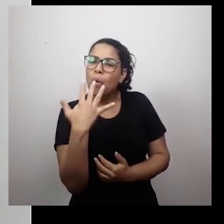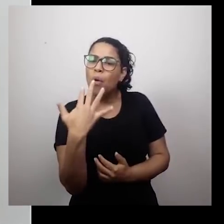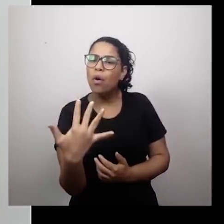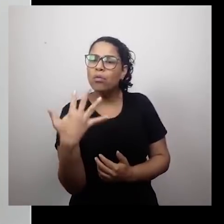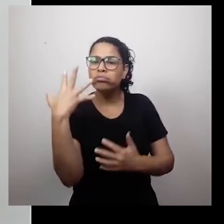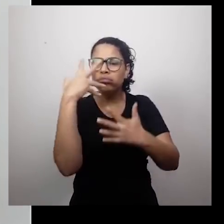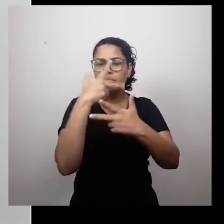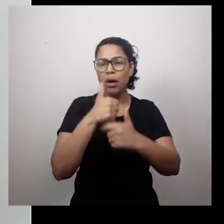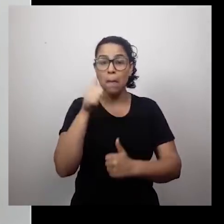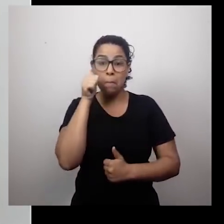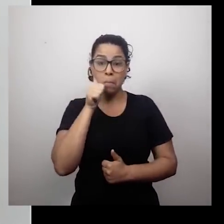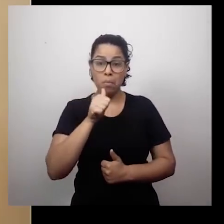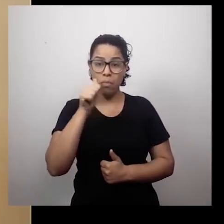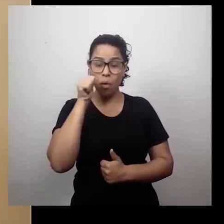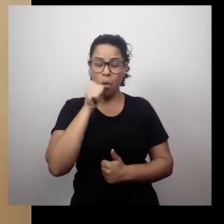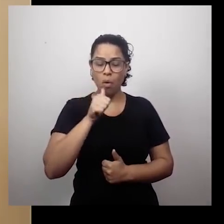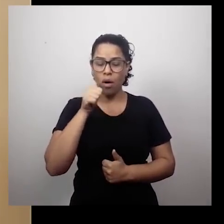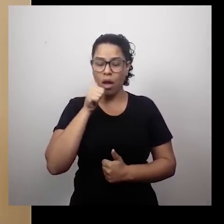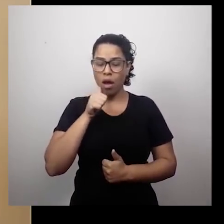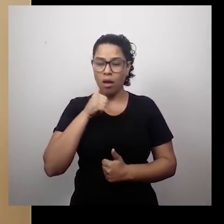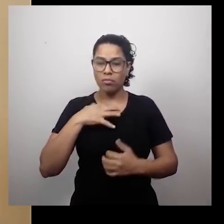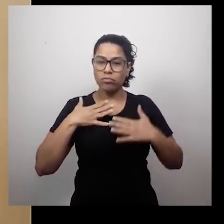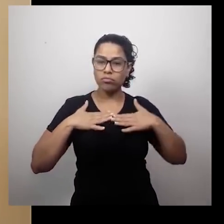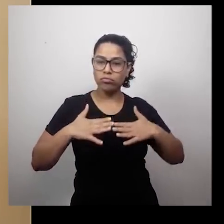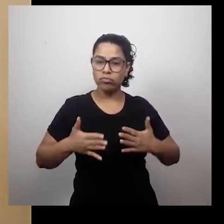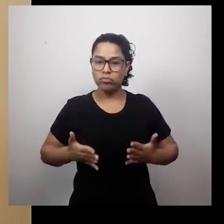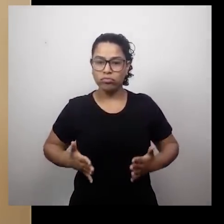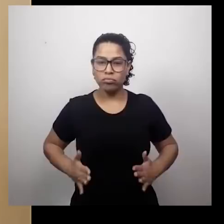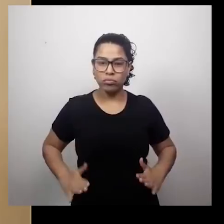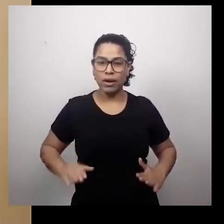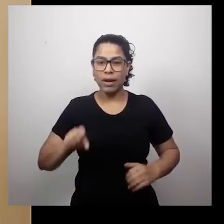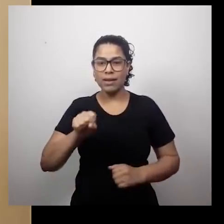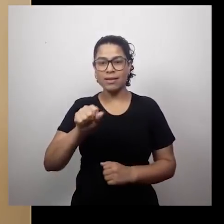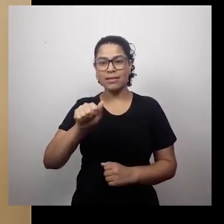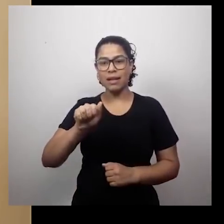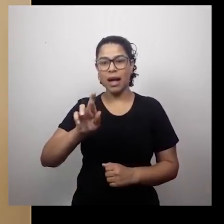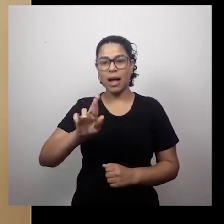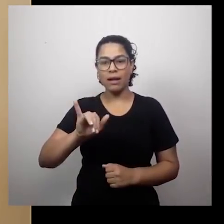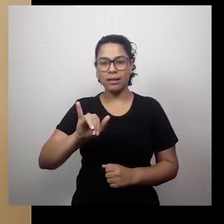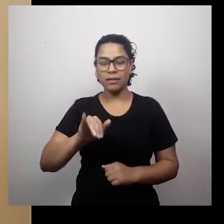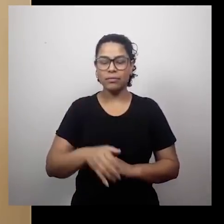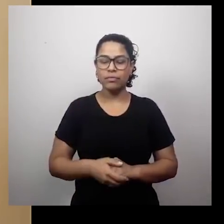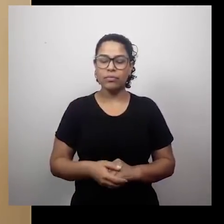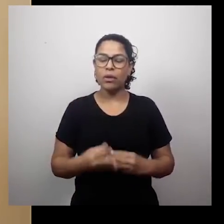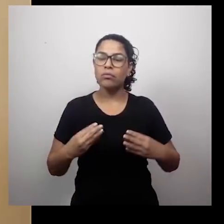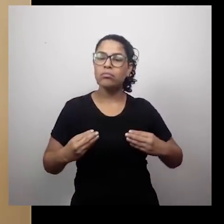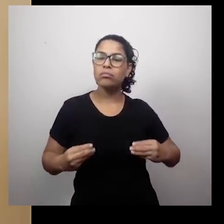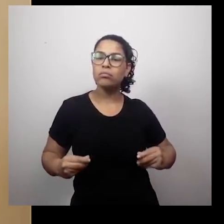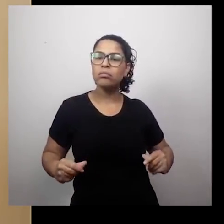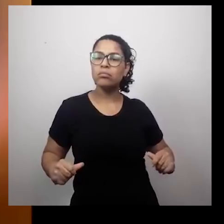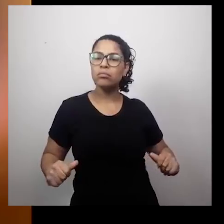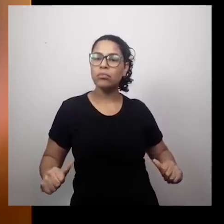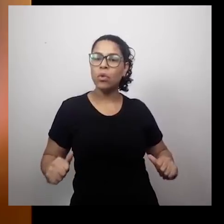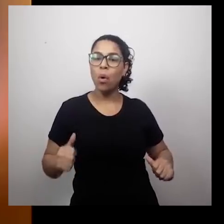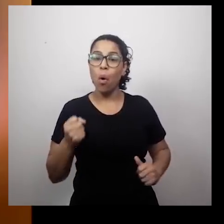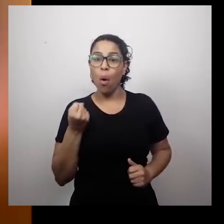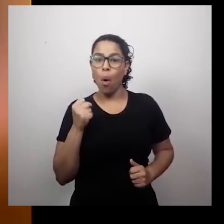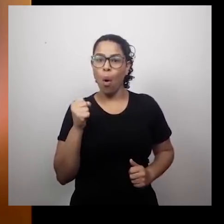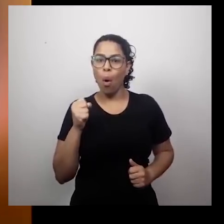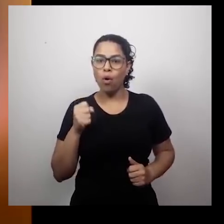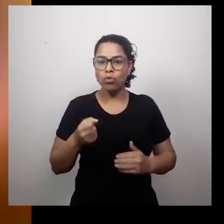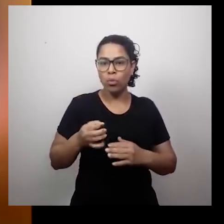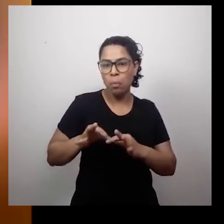inclusive as mulheres usam um traje chamado sari, uma peça de tecido que pode ter até